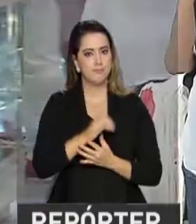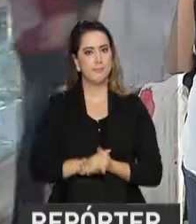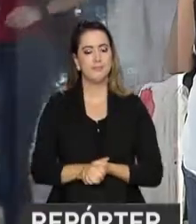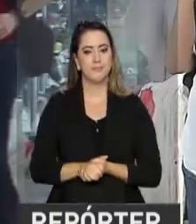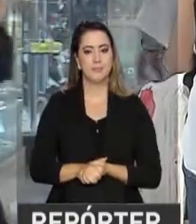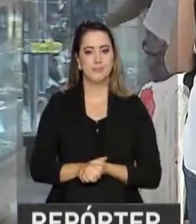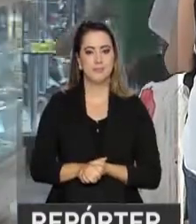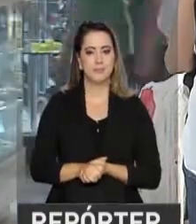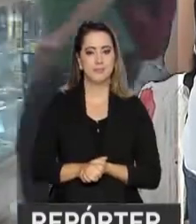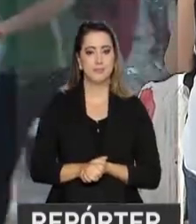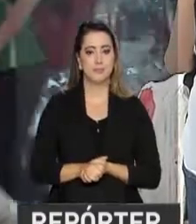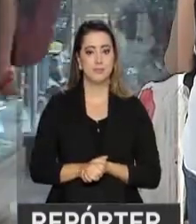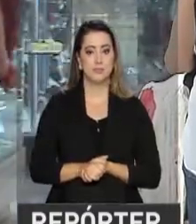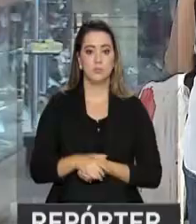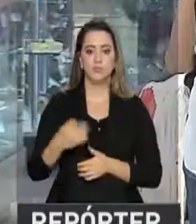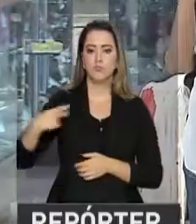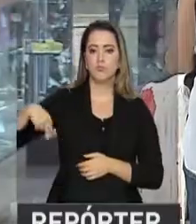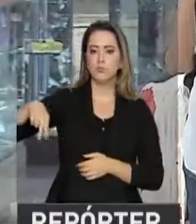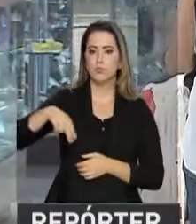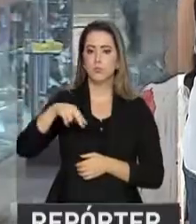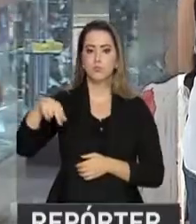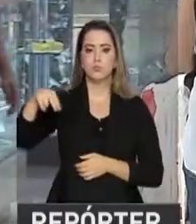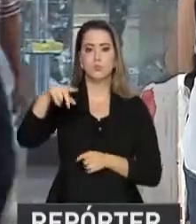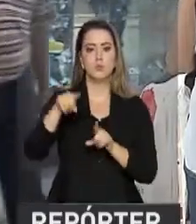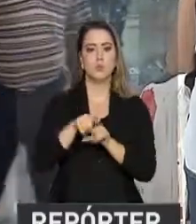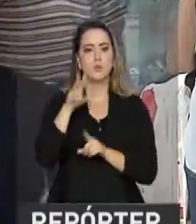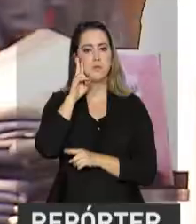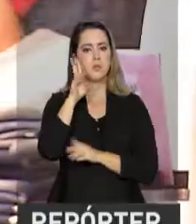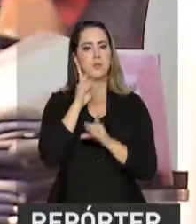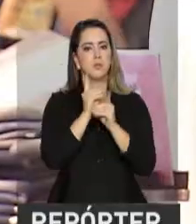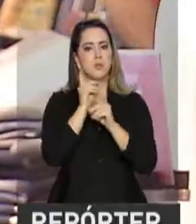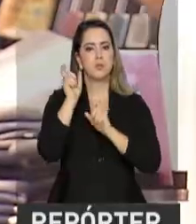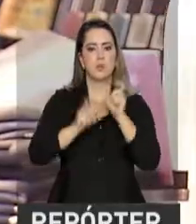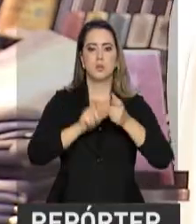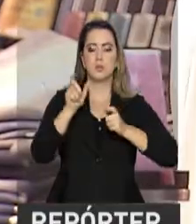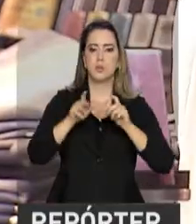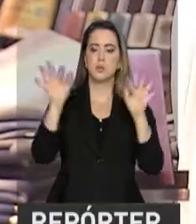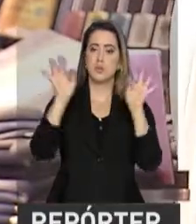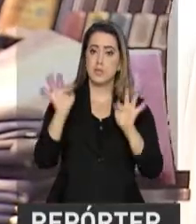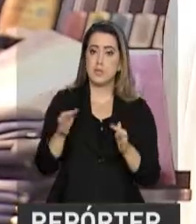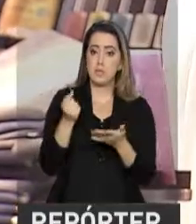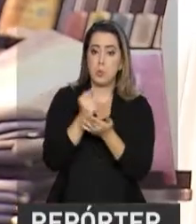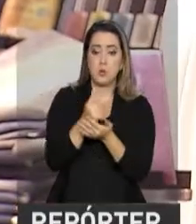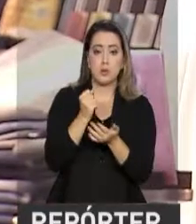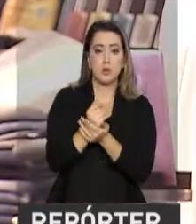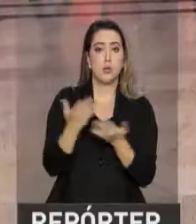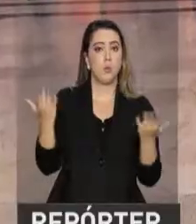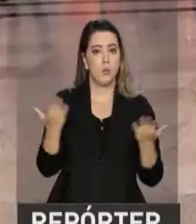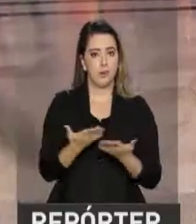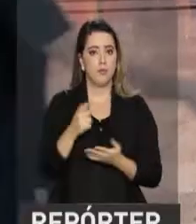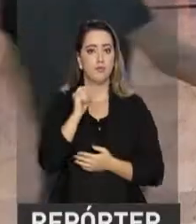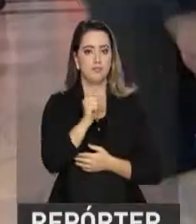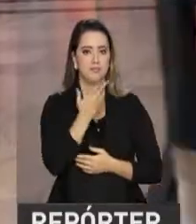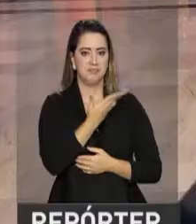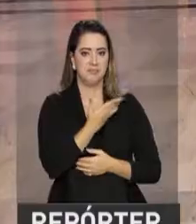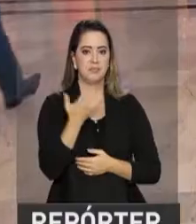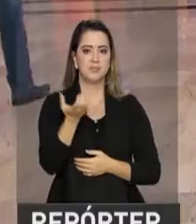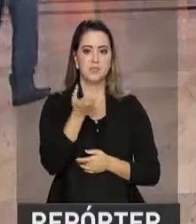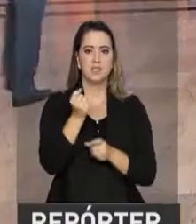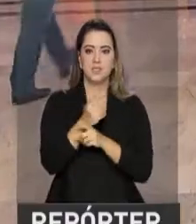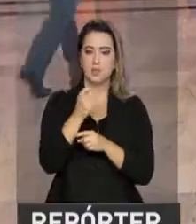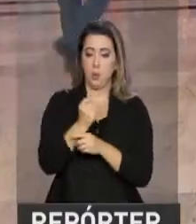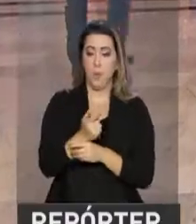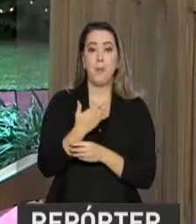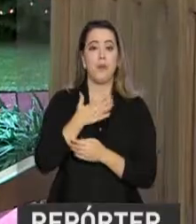em uma data rápida pelo shopping é fácil encontrar gente animada com as compras de final de ano pretendo comprar algumas coisas